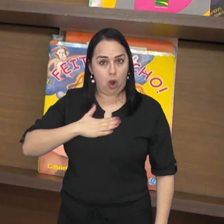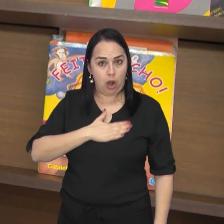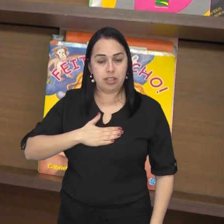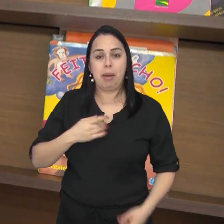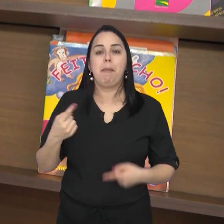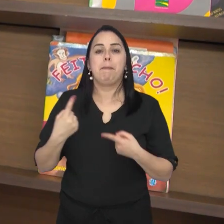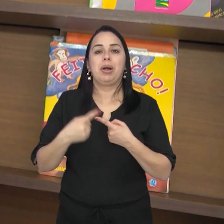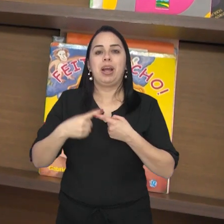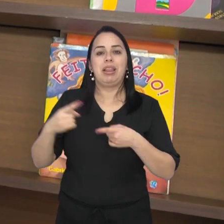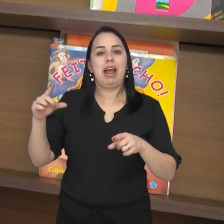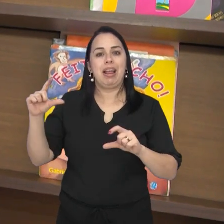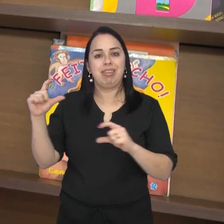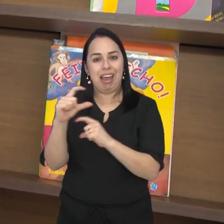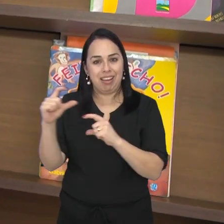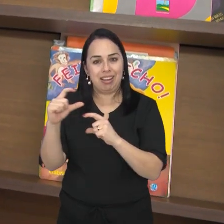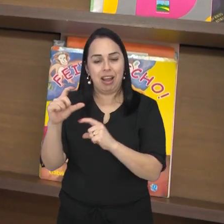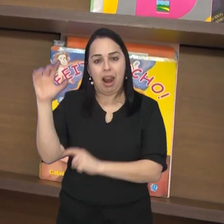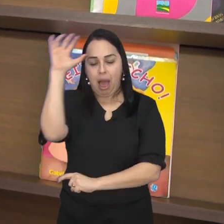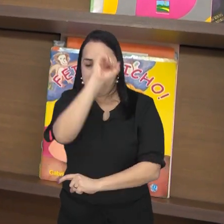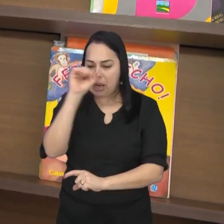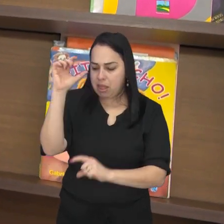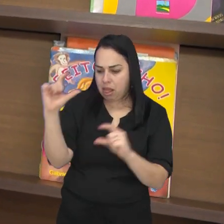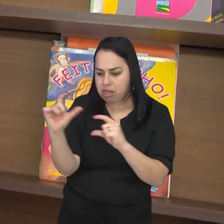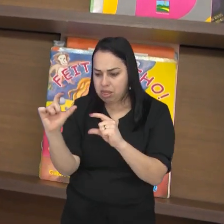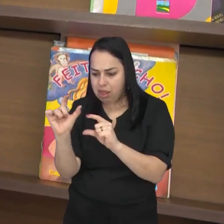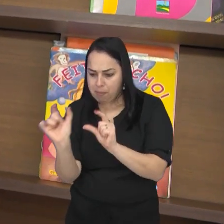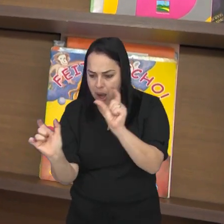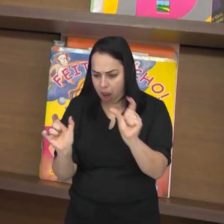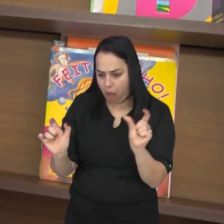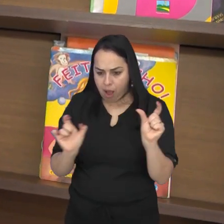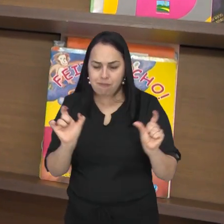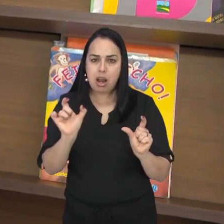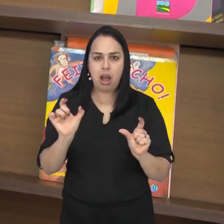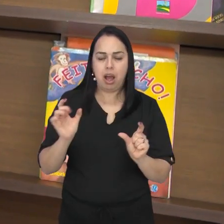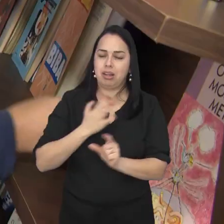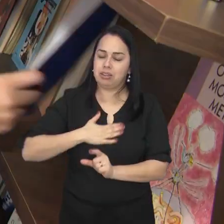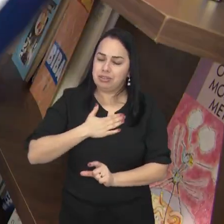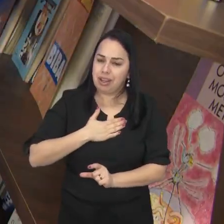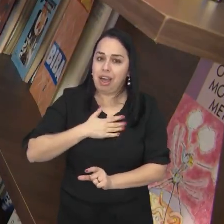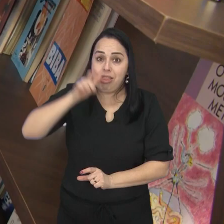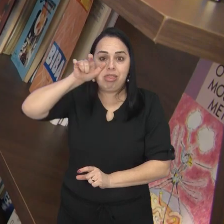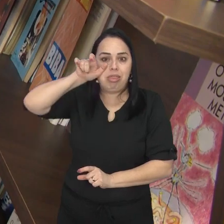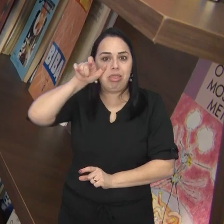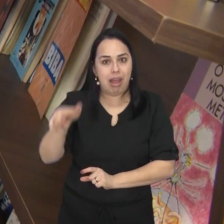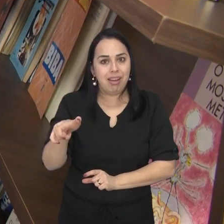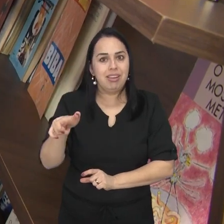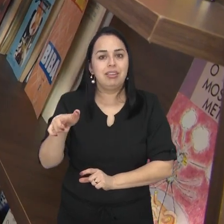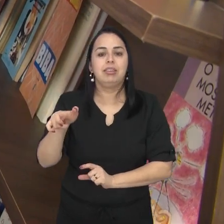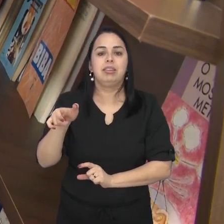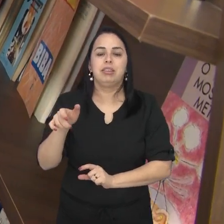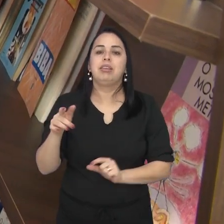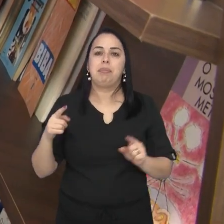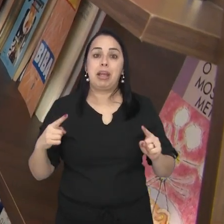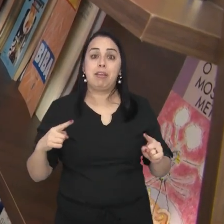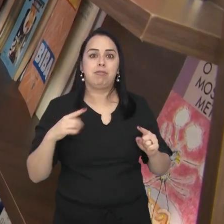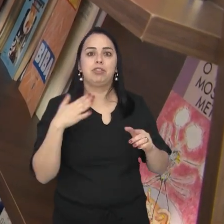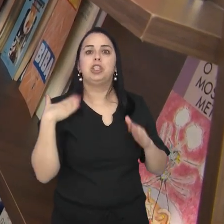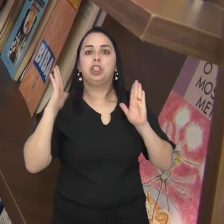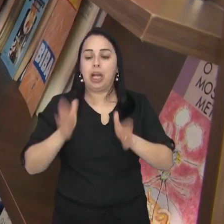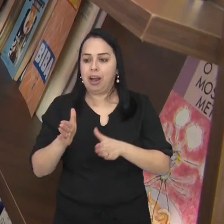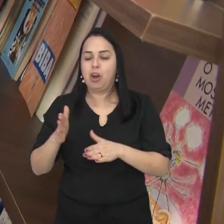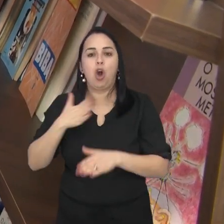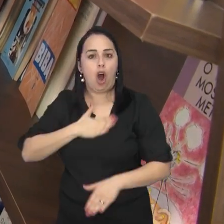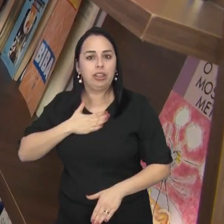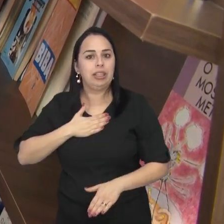pela leitura veio dos gibis, de onde ela aprendeu a se conectar com as palavras. O interesse foi tanto que ela até participa